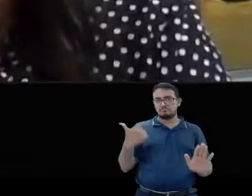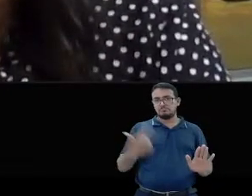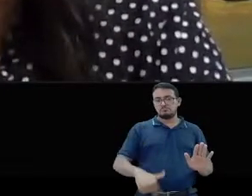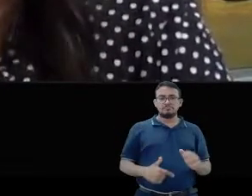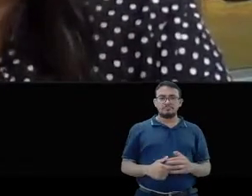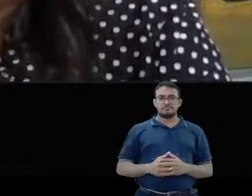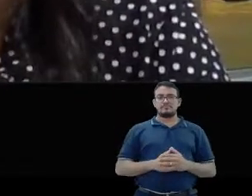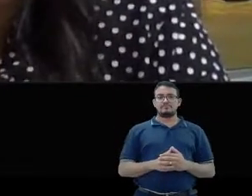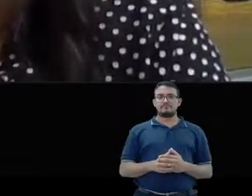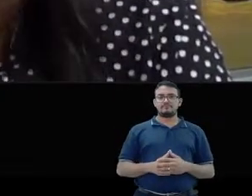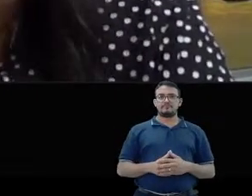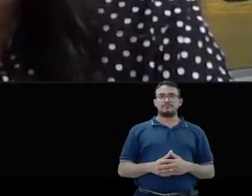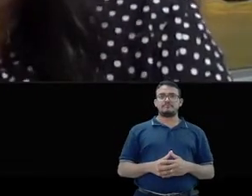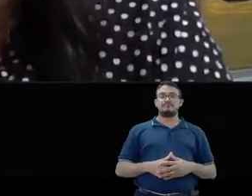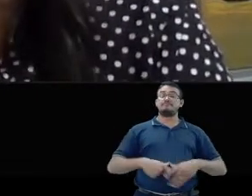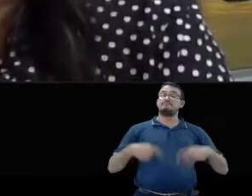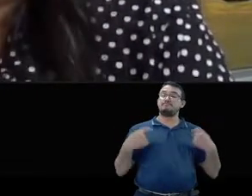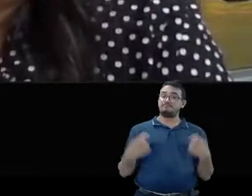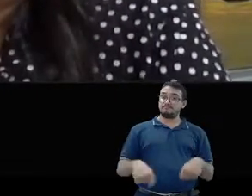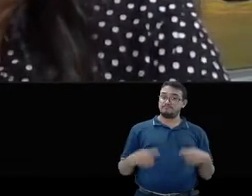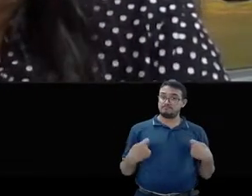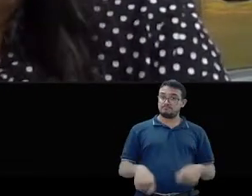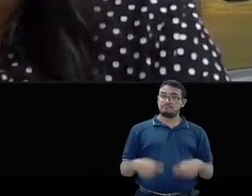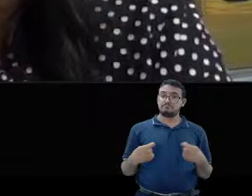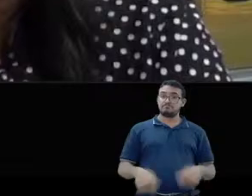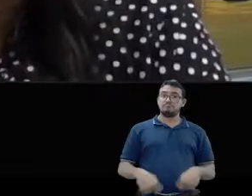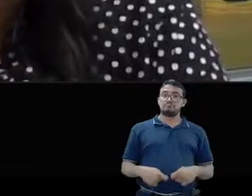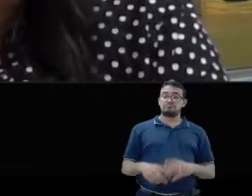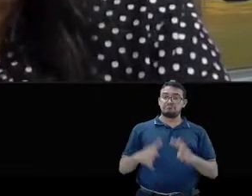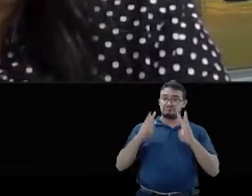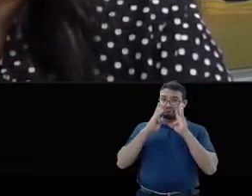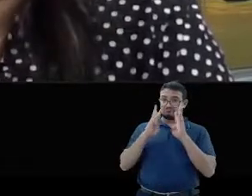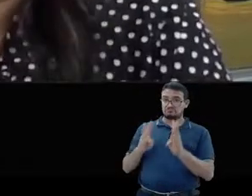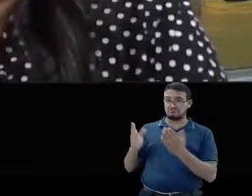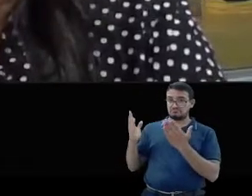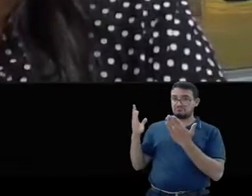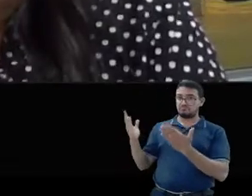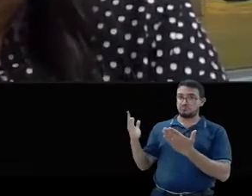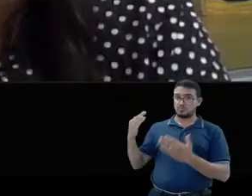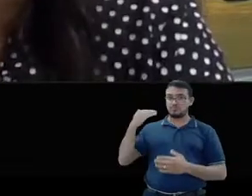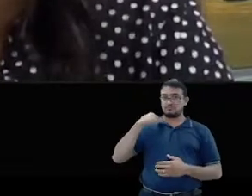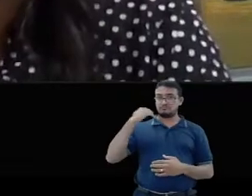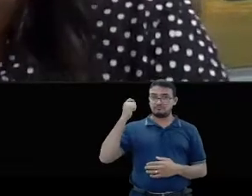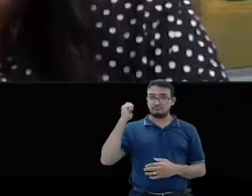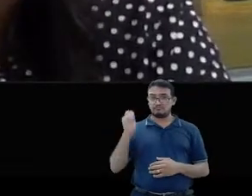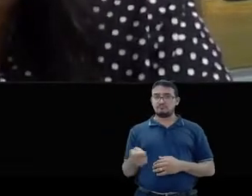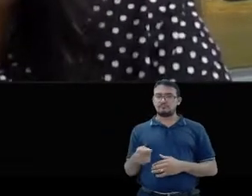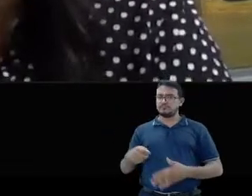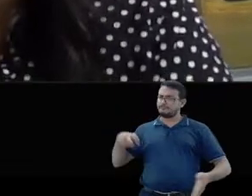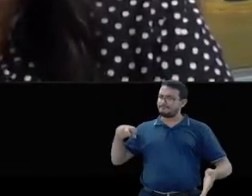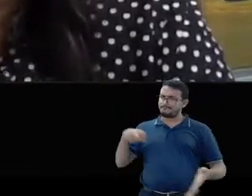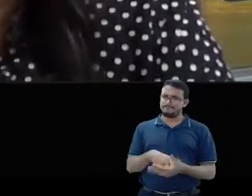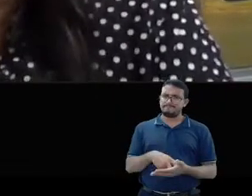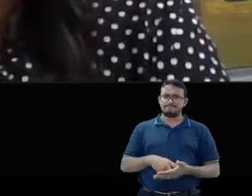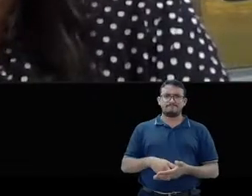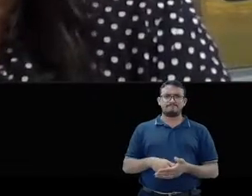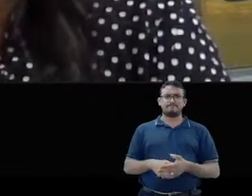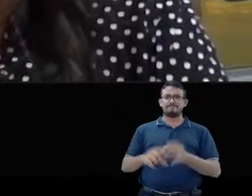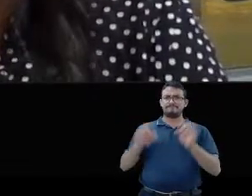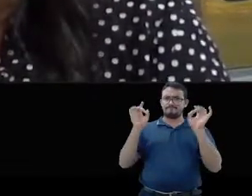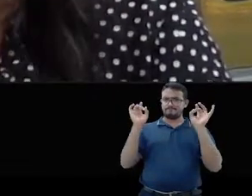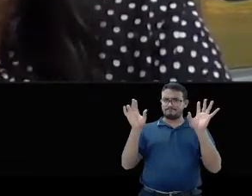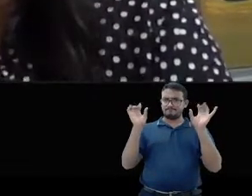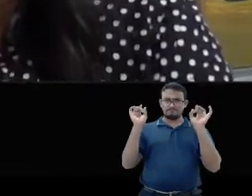merece ser prestigiada a decisão do juízo primeiro, mantendo-se a sentença brilhante por seus